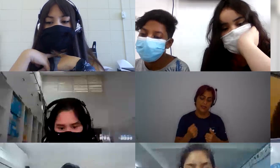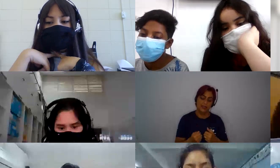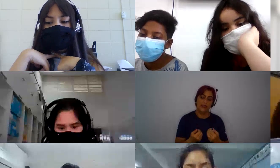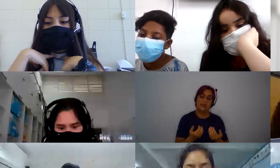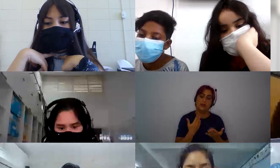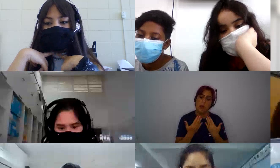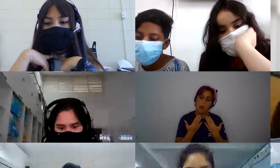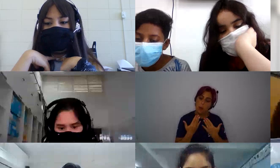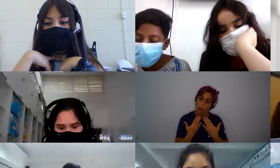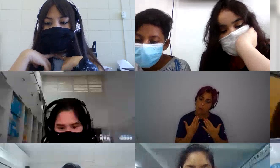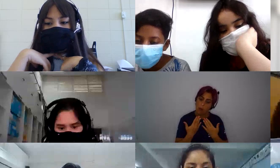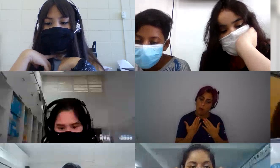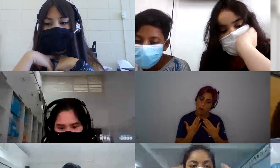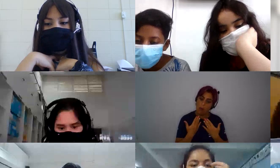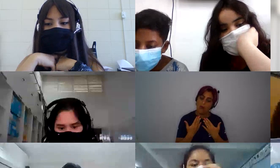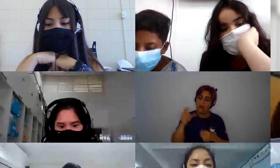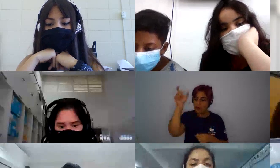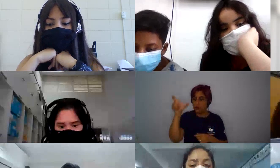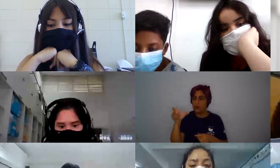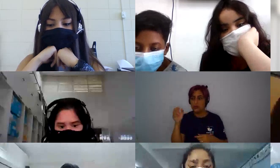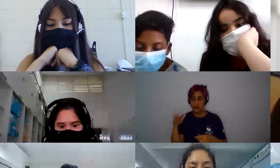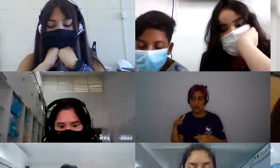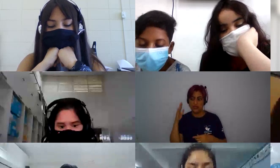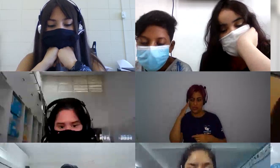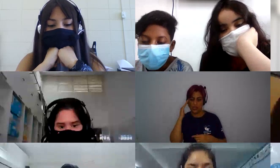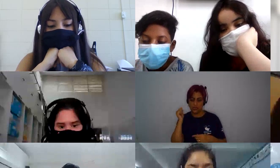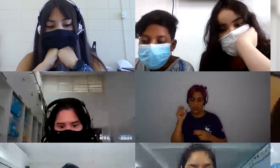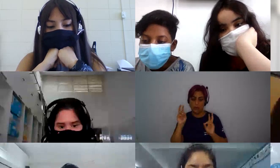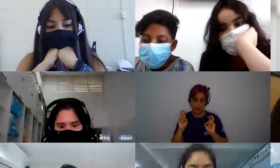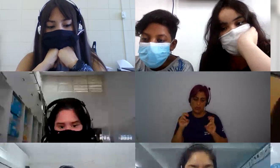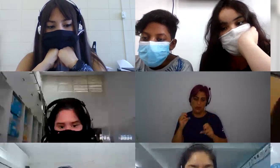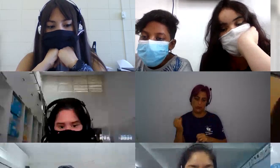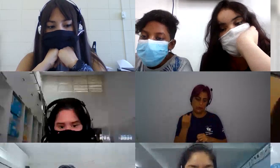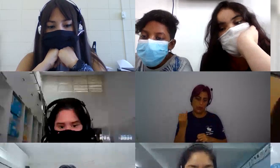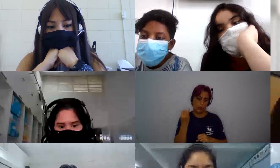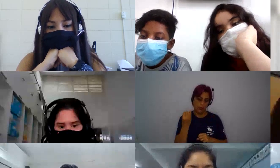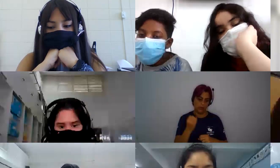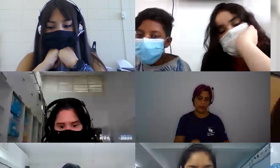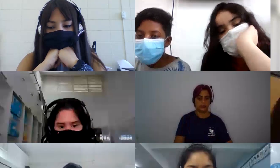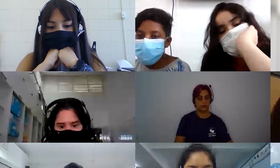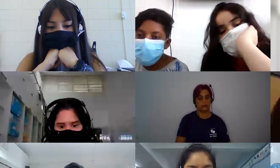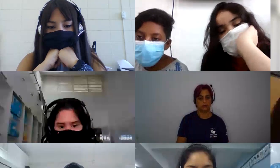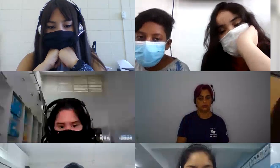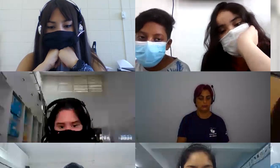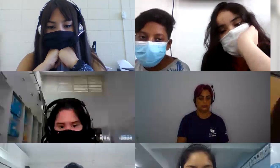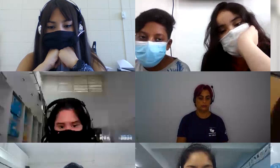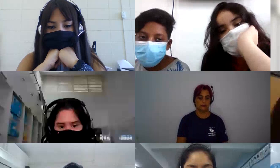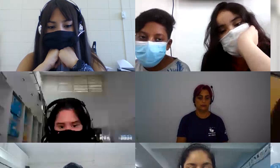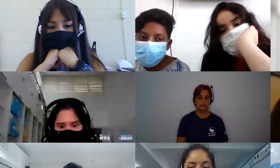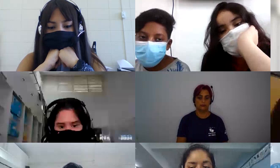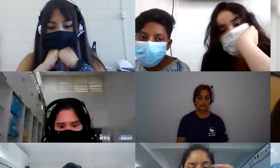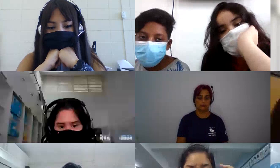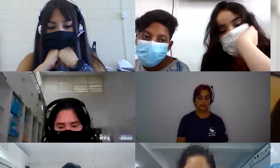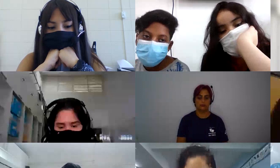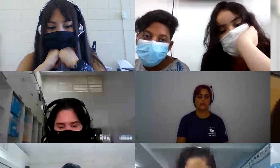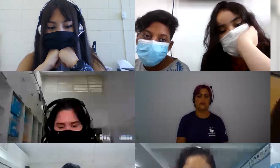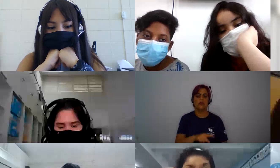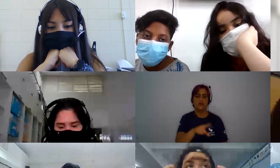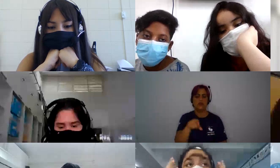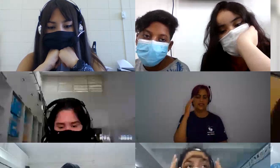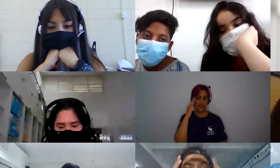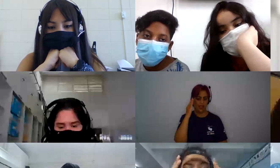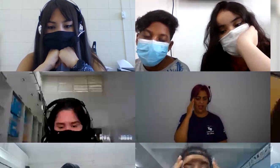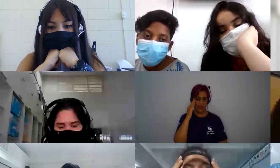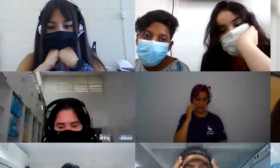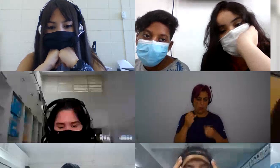algumas pessoas que já entendem o assunto. Acho que isso é bem importante. Julia, e você acha que dá para procurar essas respostas no